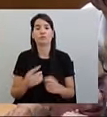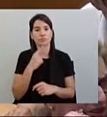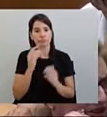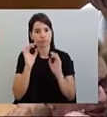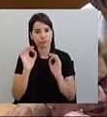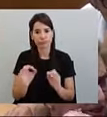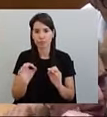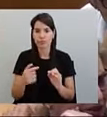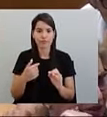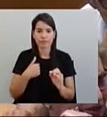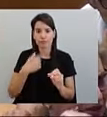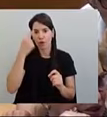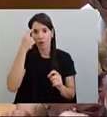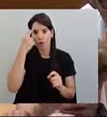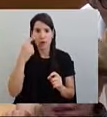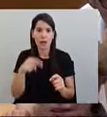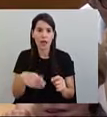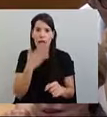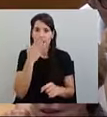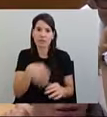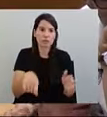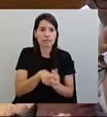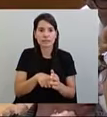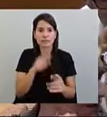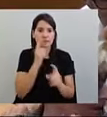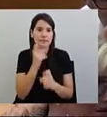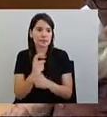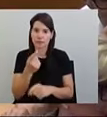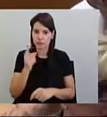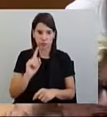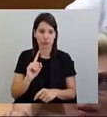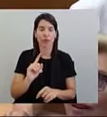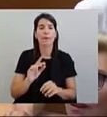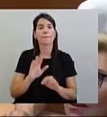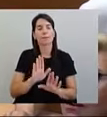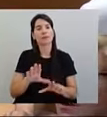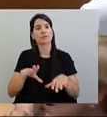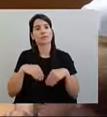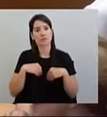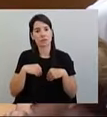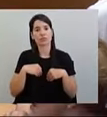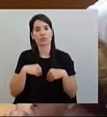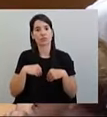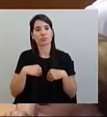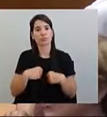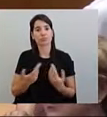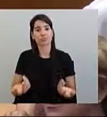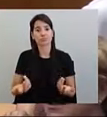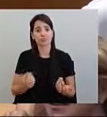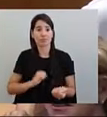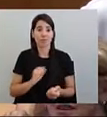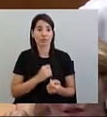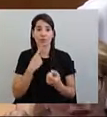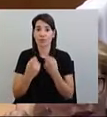roncar atitude persecutória, não é o caso, mas aceite as nossas perguntas, as